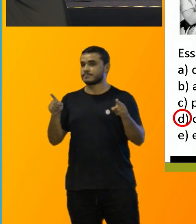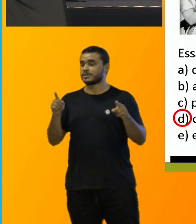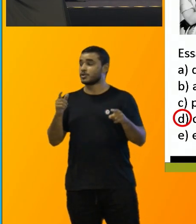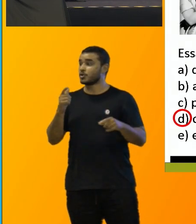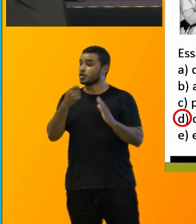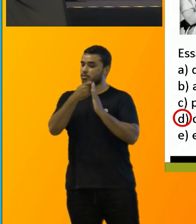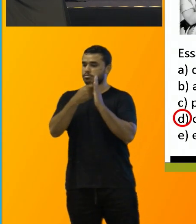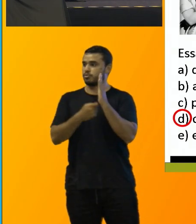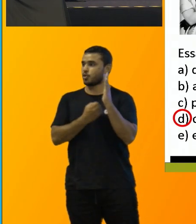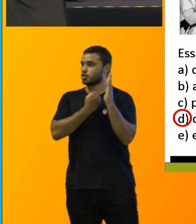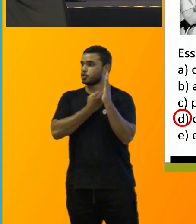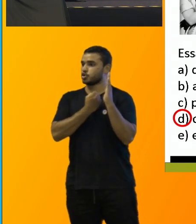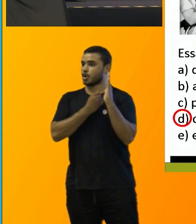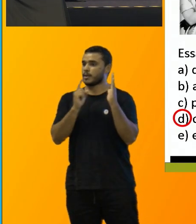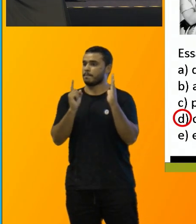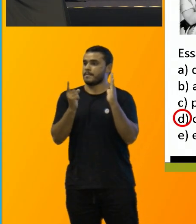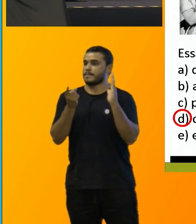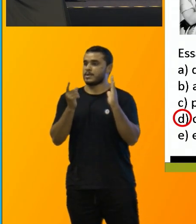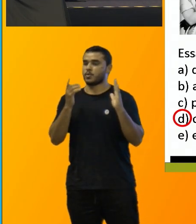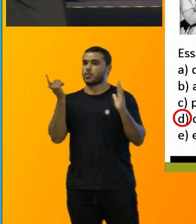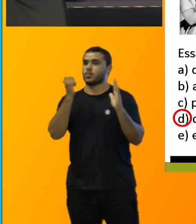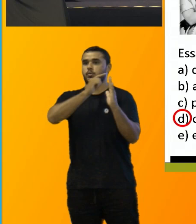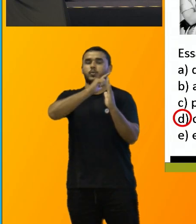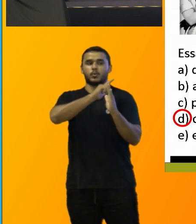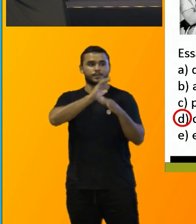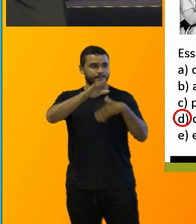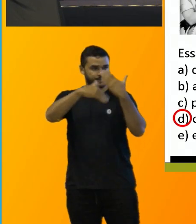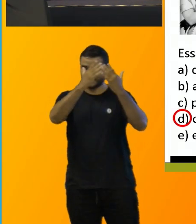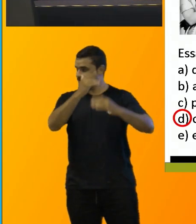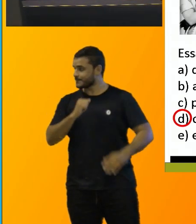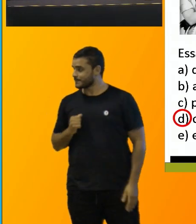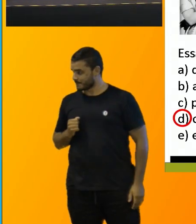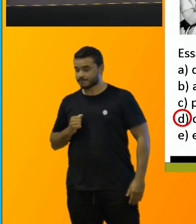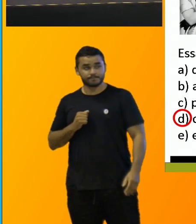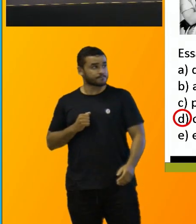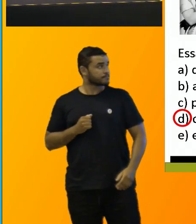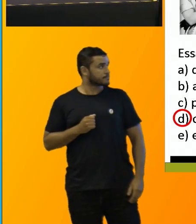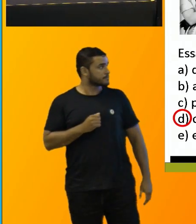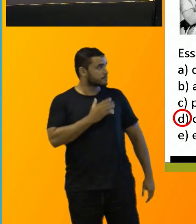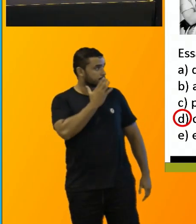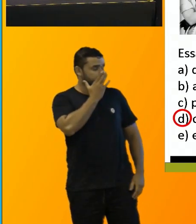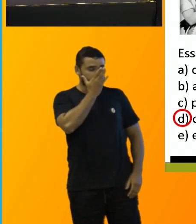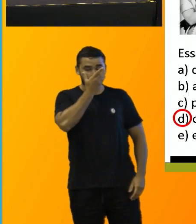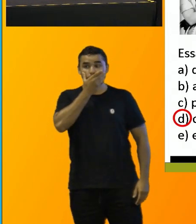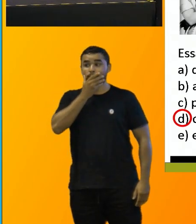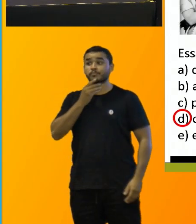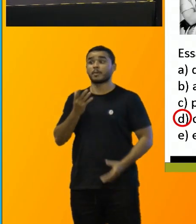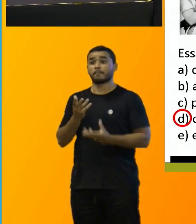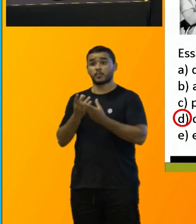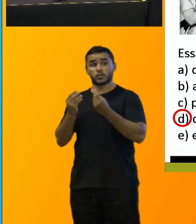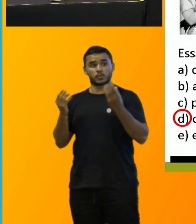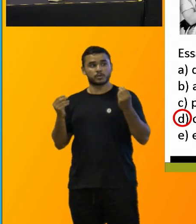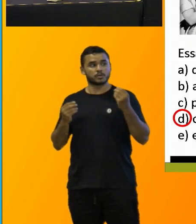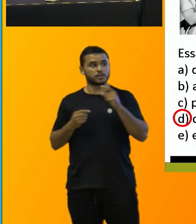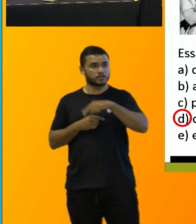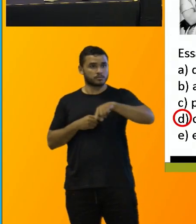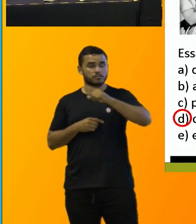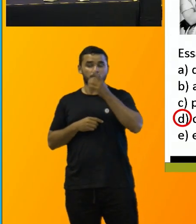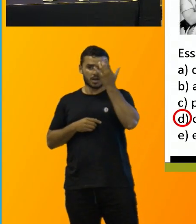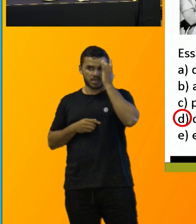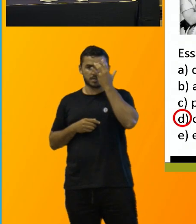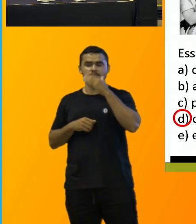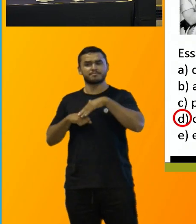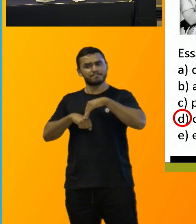nota máxima da redação Enem. Paulo, então vamos lá. Hoje você tem recebido um número de redações que a gente acredita que pode aumentar, que